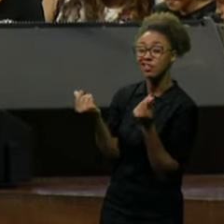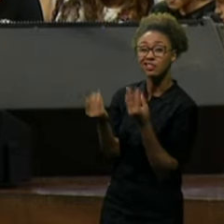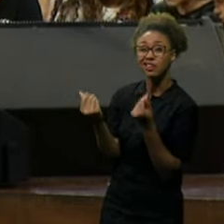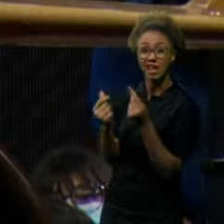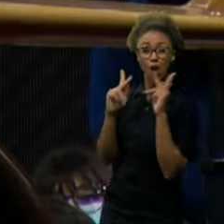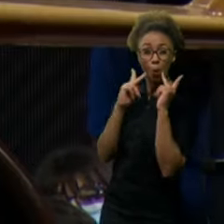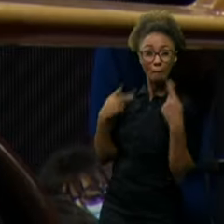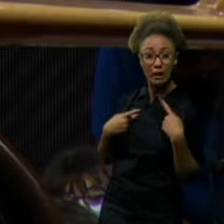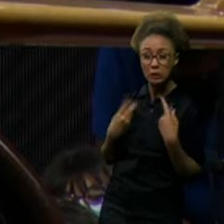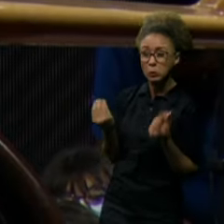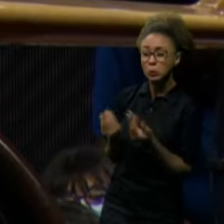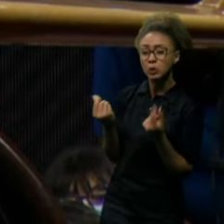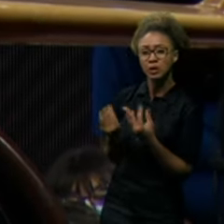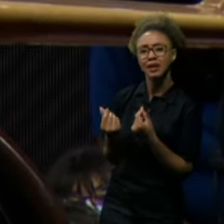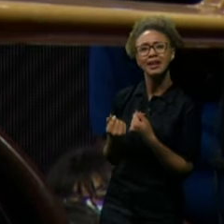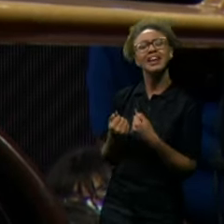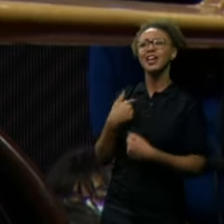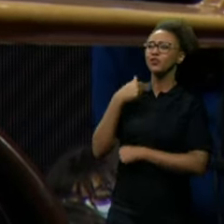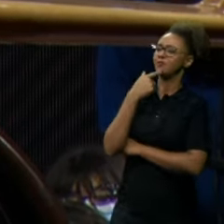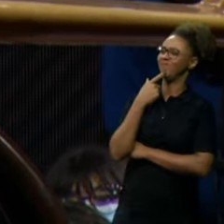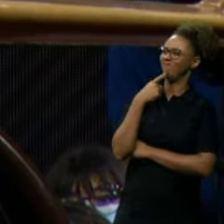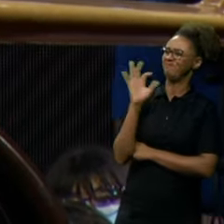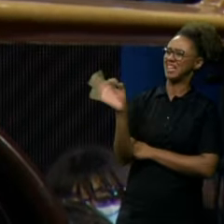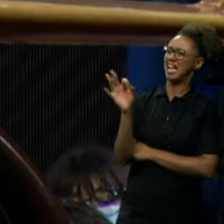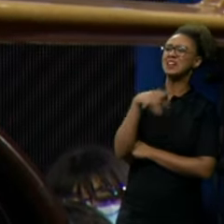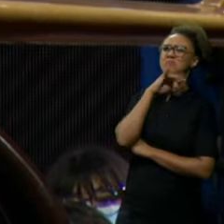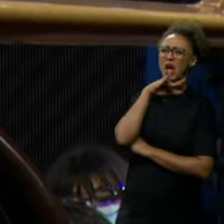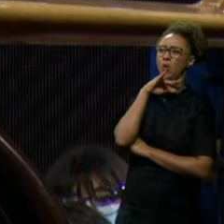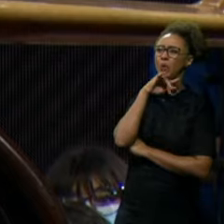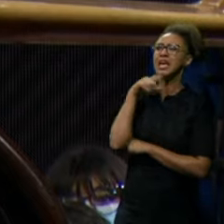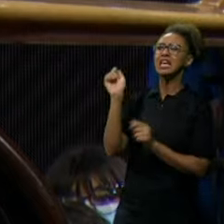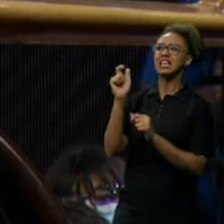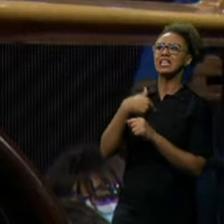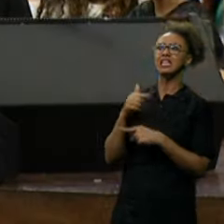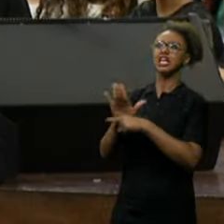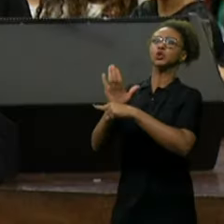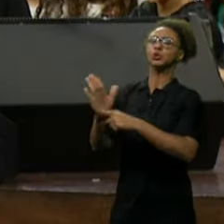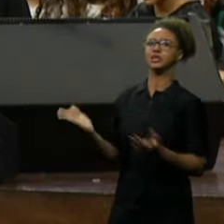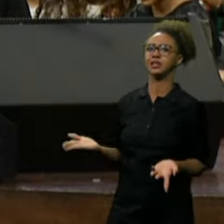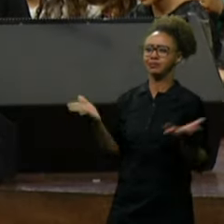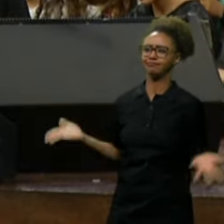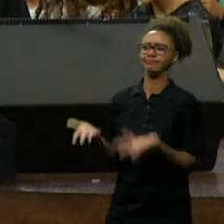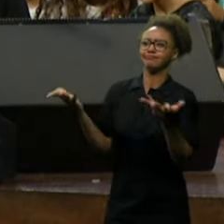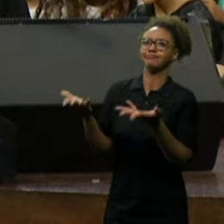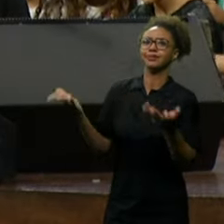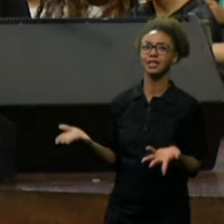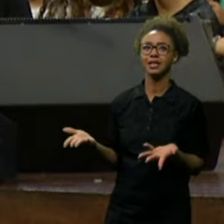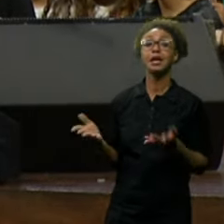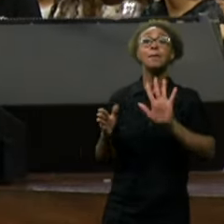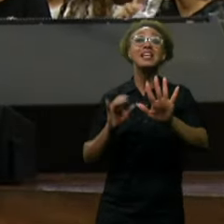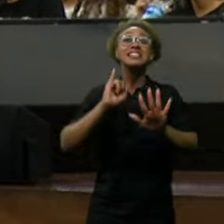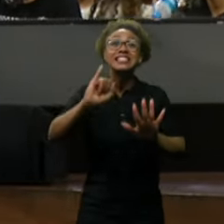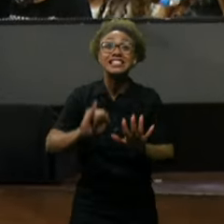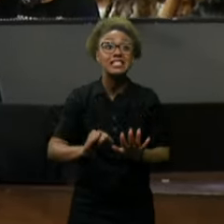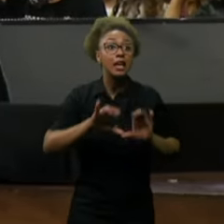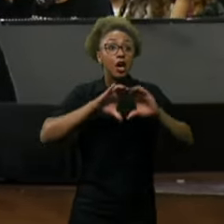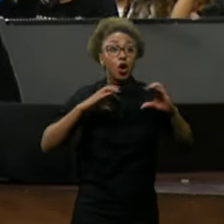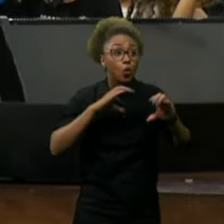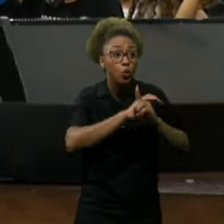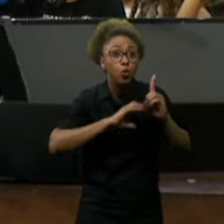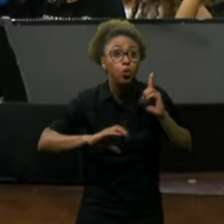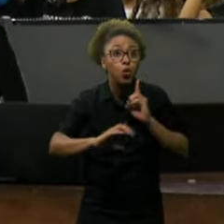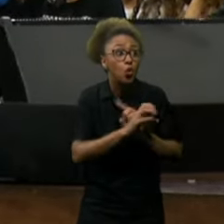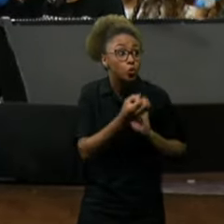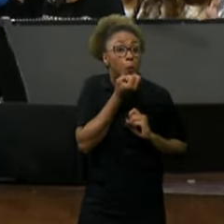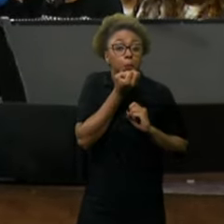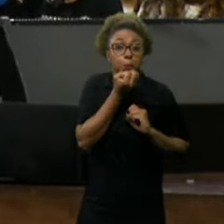Perspectiva Humana porque eu penso assim rapaz fico tá tão ruim tão ruim tão ruim que eu acho que eu vou poder cooperar de alguma forma eu vou agora quando o culto ta muito